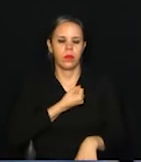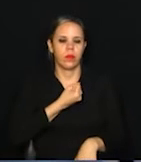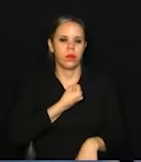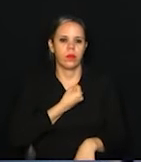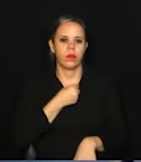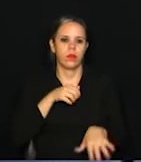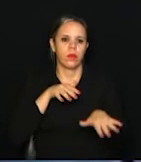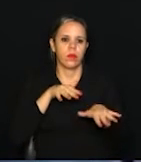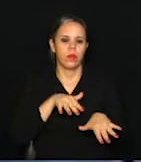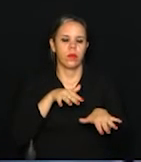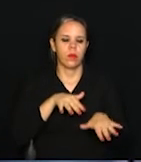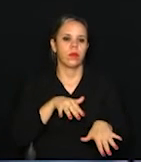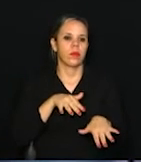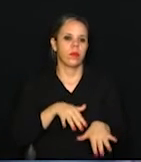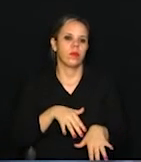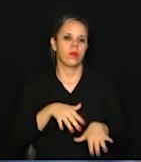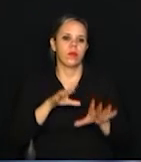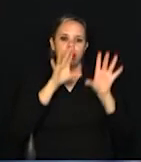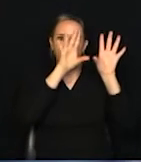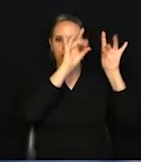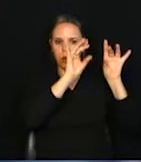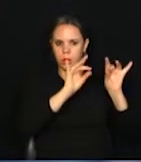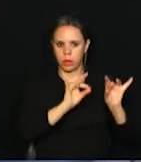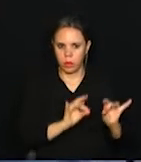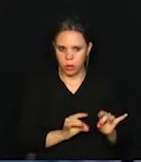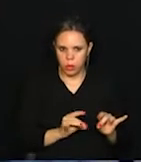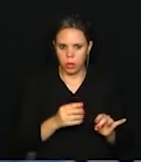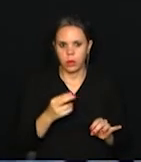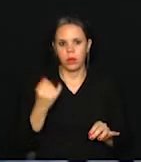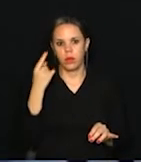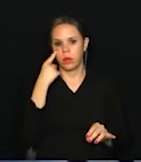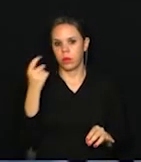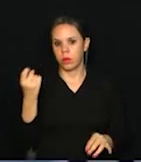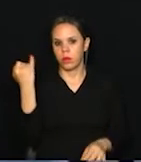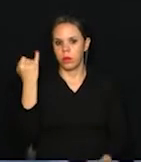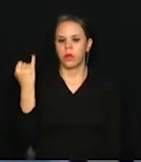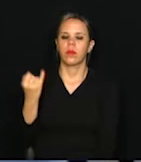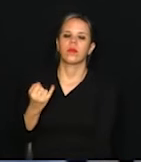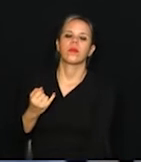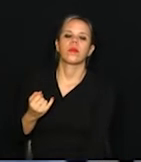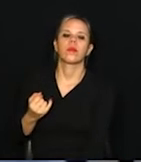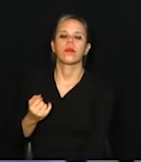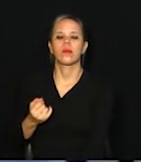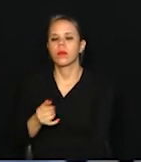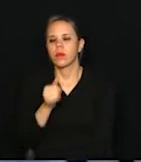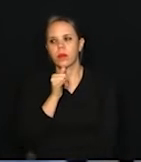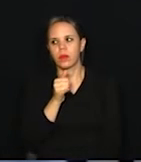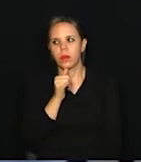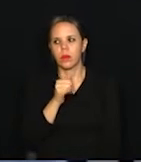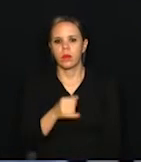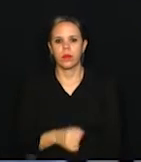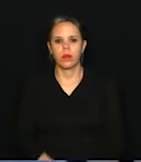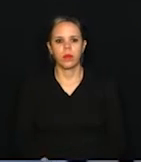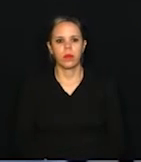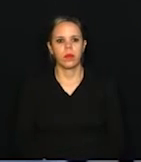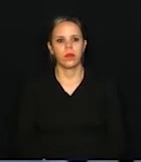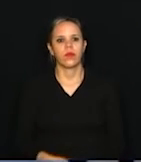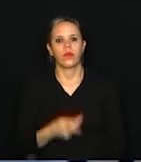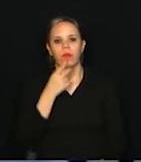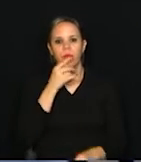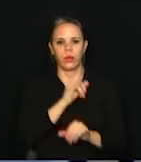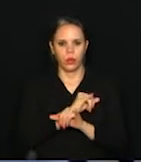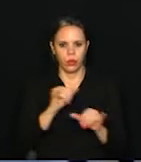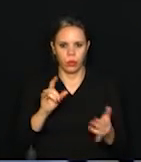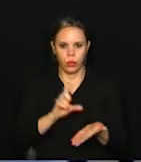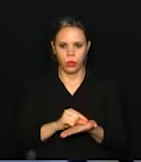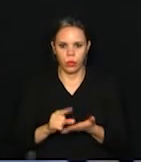ele é bem detalhado, é uma resolução bastante interessante, ela especifica, por exemplo, vou dizer para os senhores o